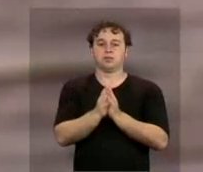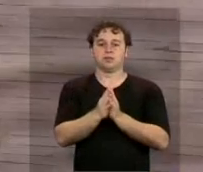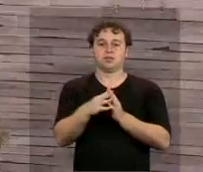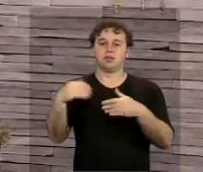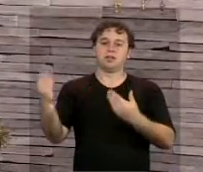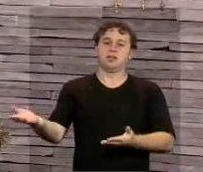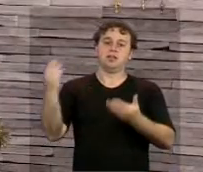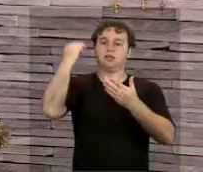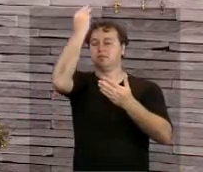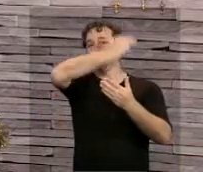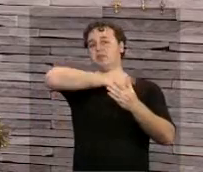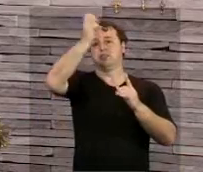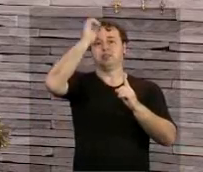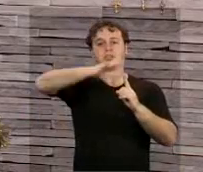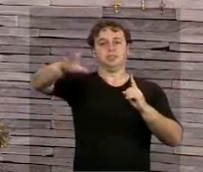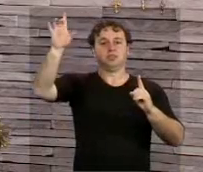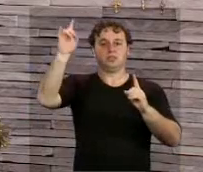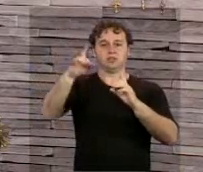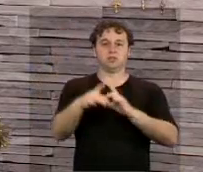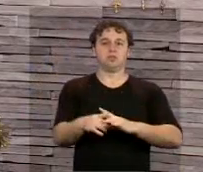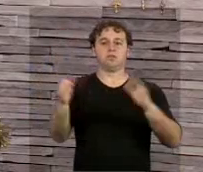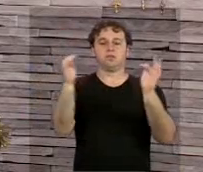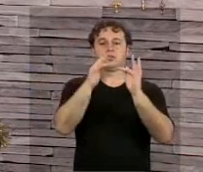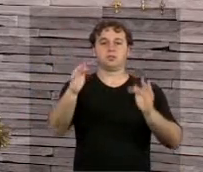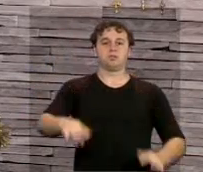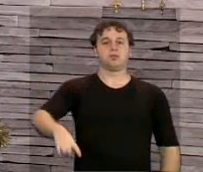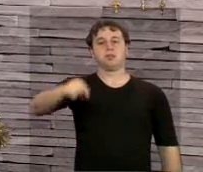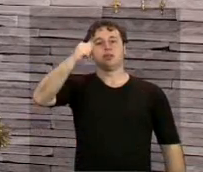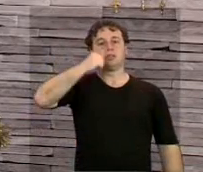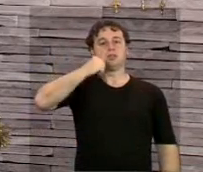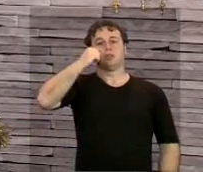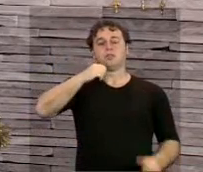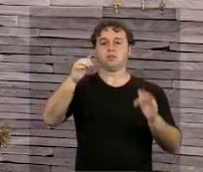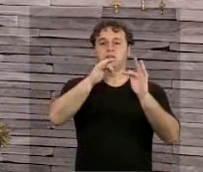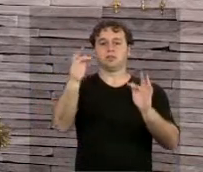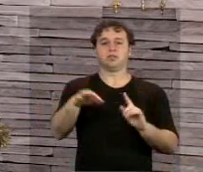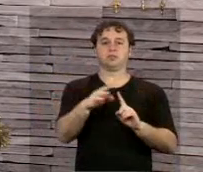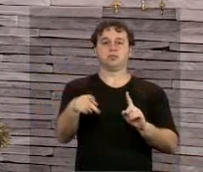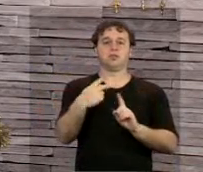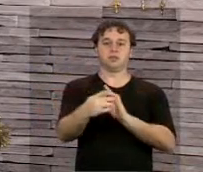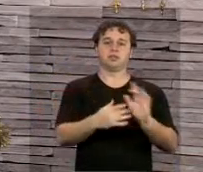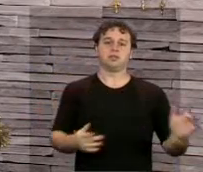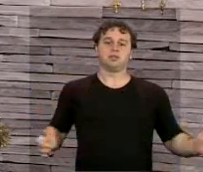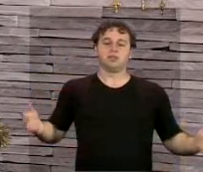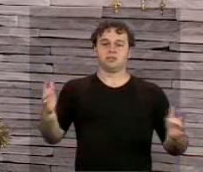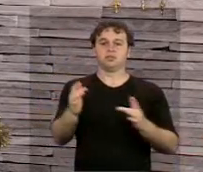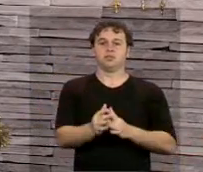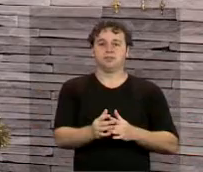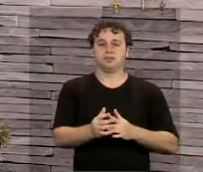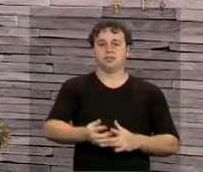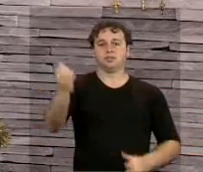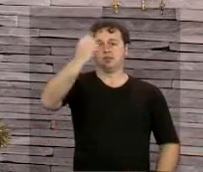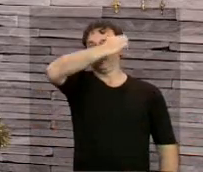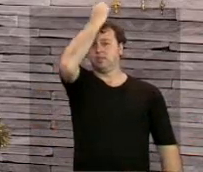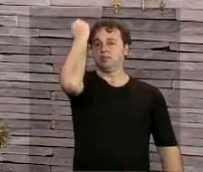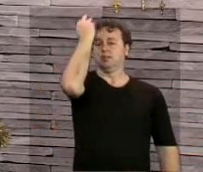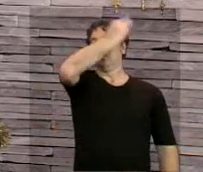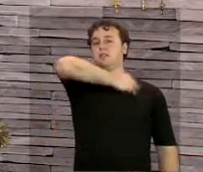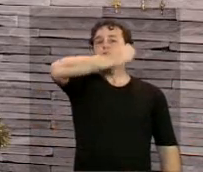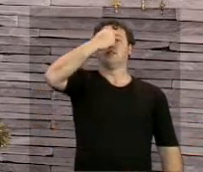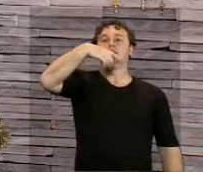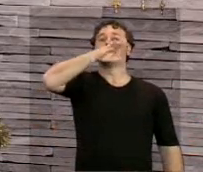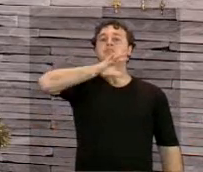Amém. Ave Maria, cheia de graça, o Senhor é convosco. Bendita sois vós entre as mulheres e bendito é o fruto do vosso